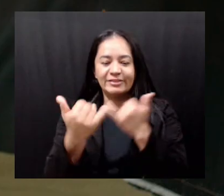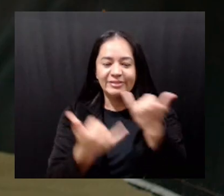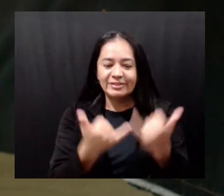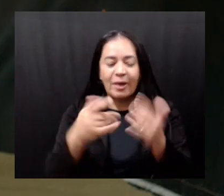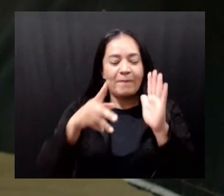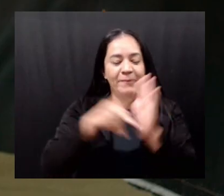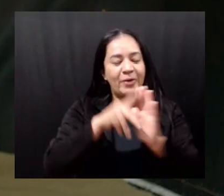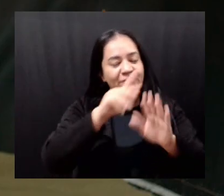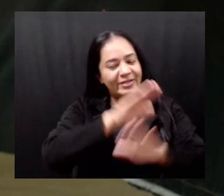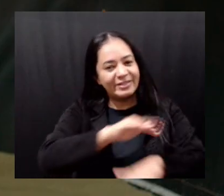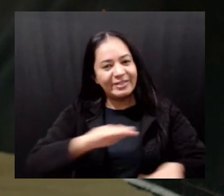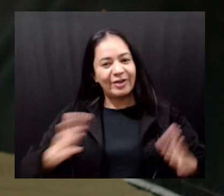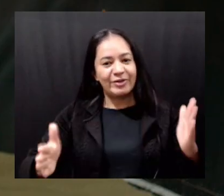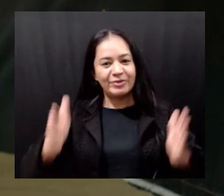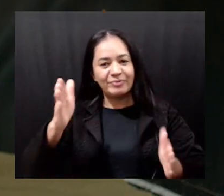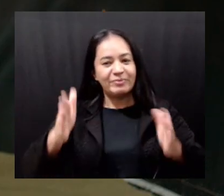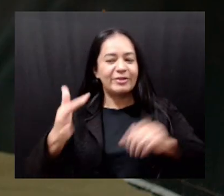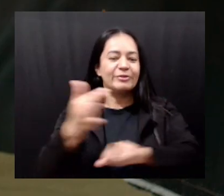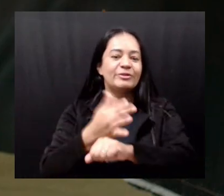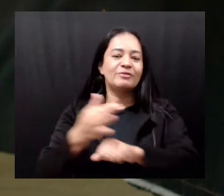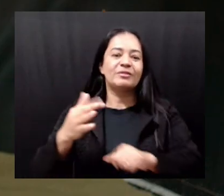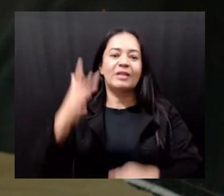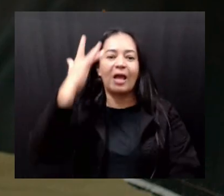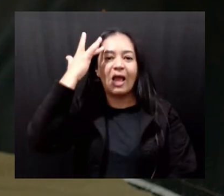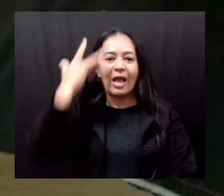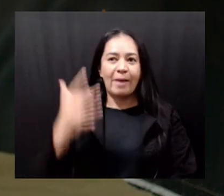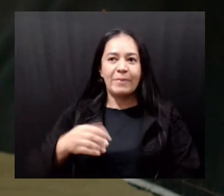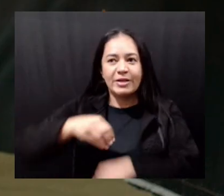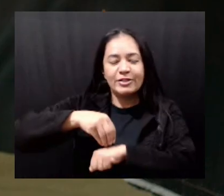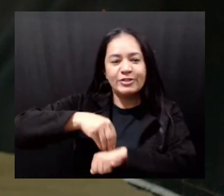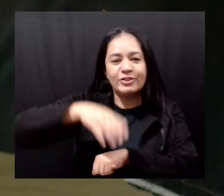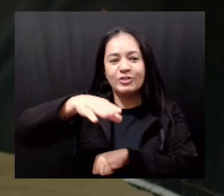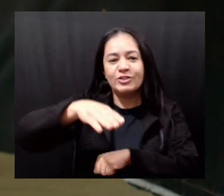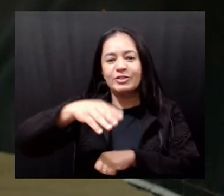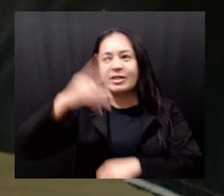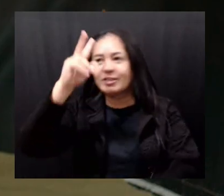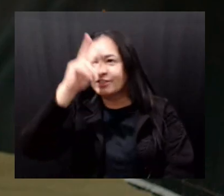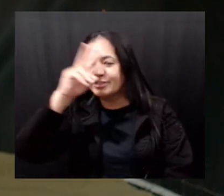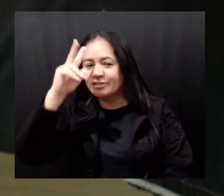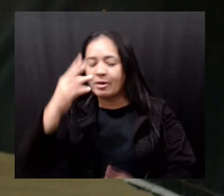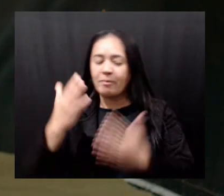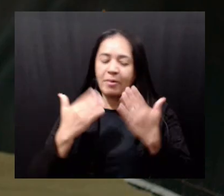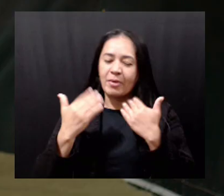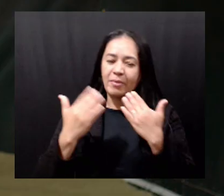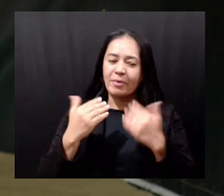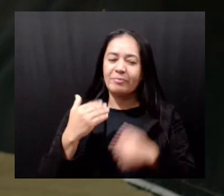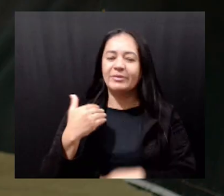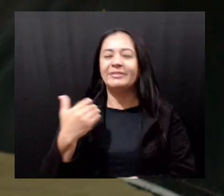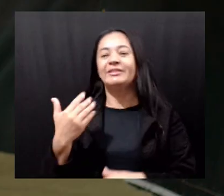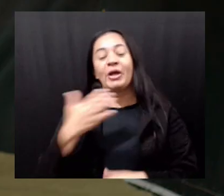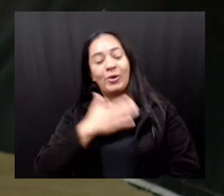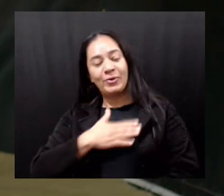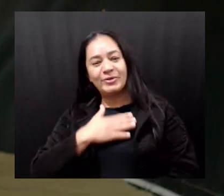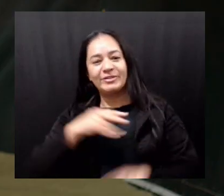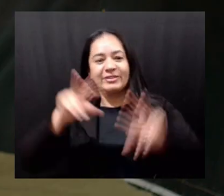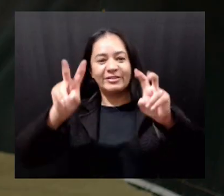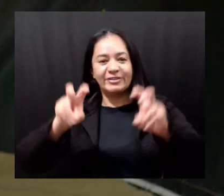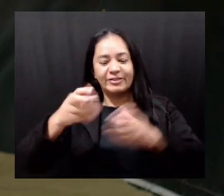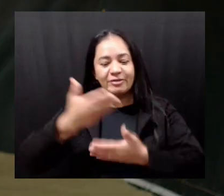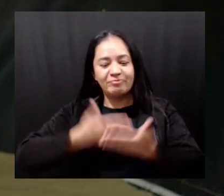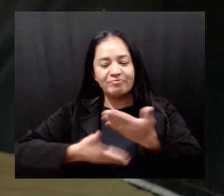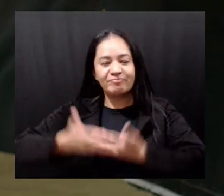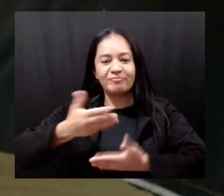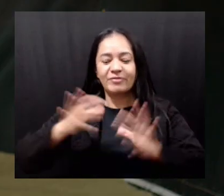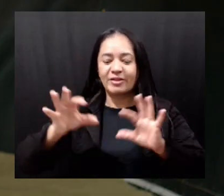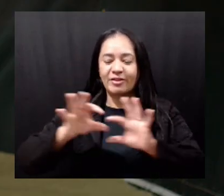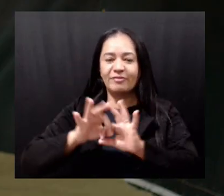nessas férias, né? Então amanhã dicas, histórias e um bate-papo bem divertido sobre convivência, vínculo e